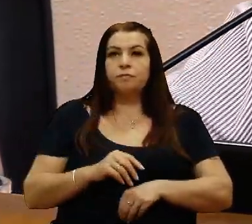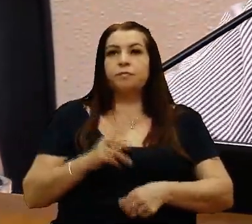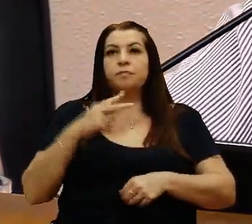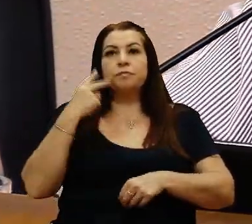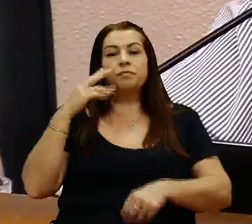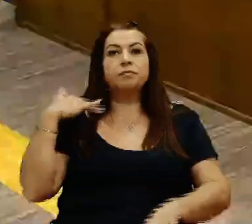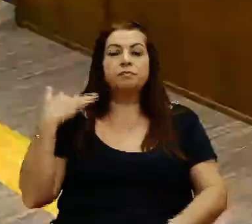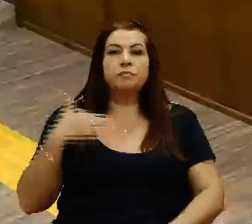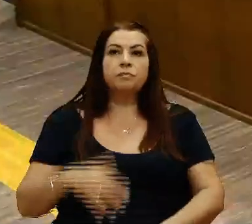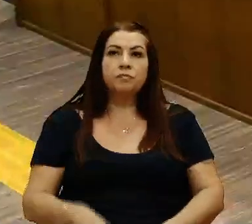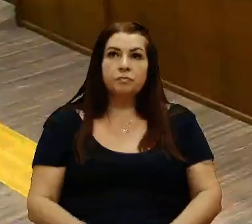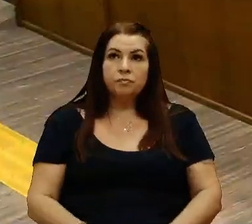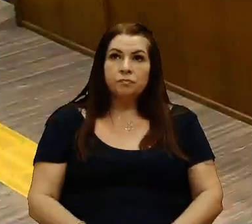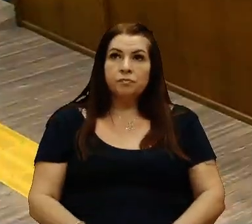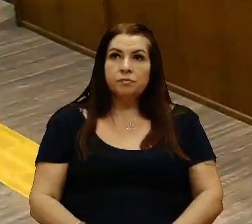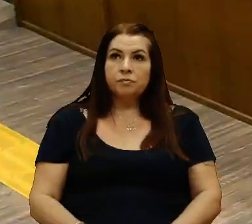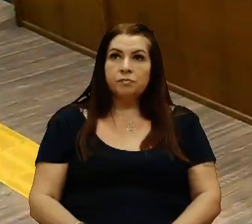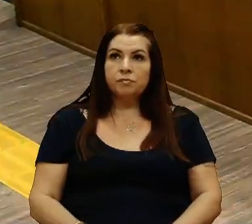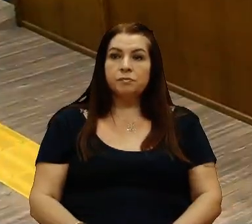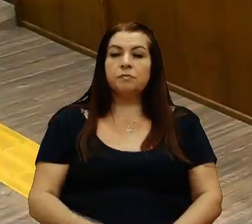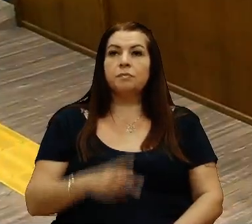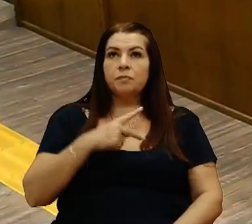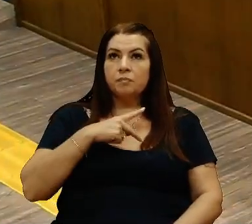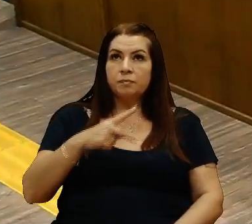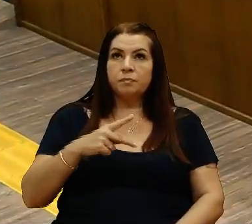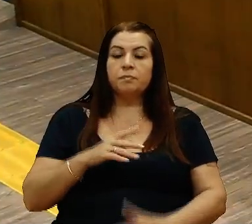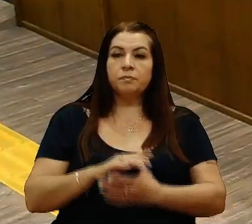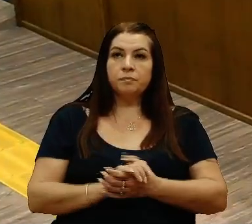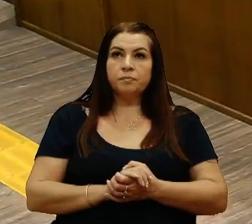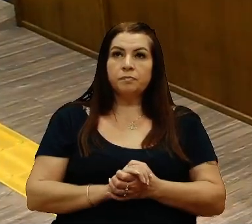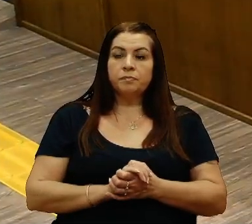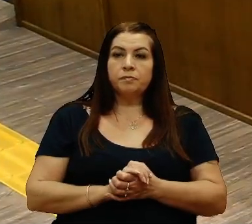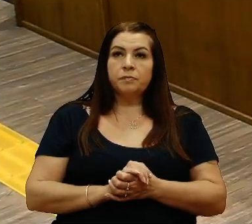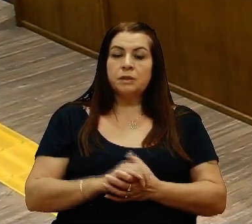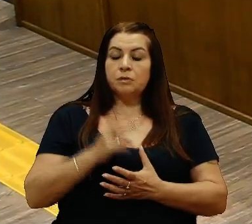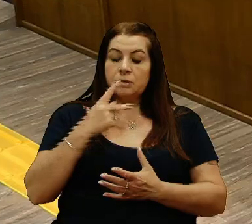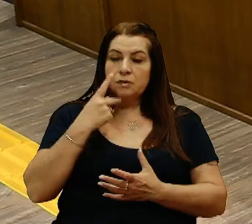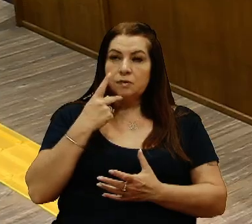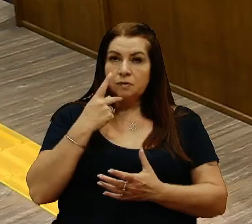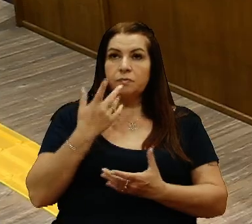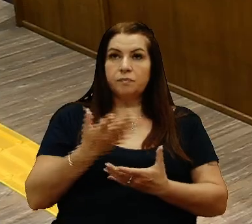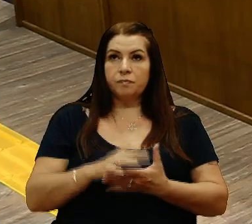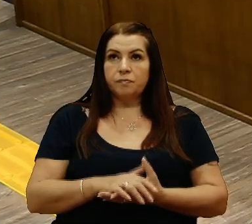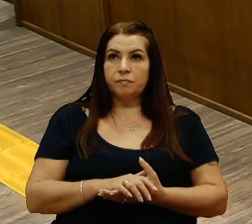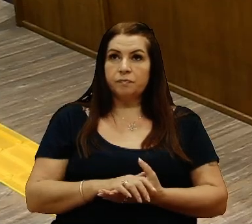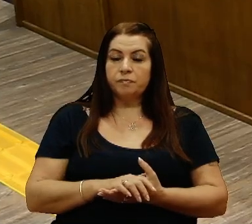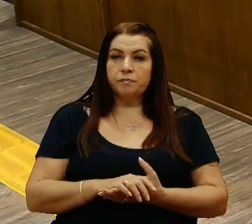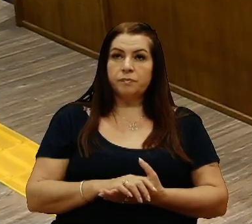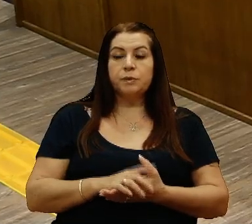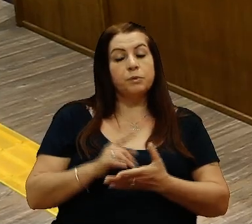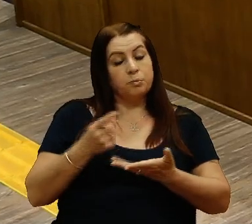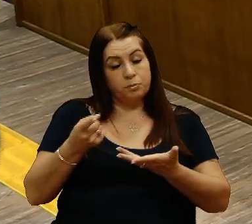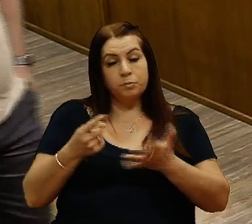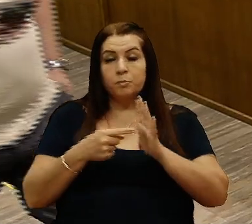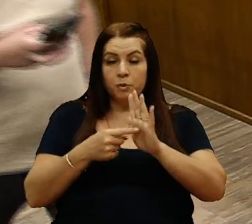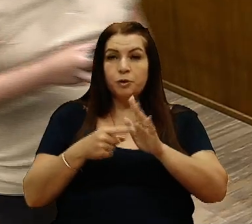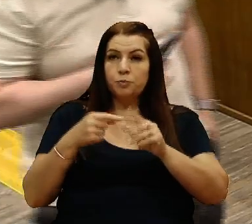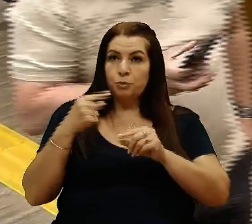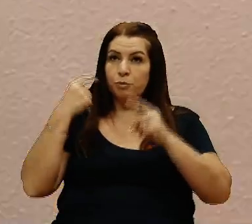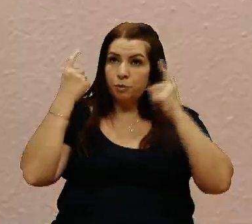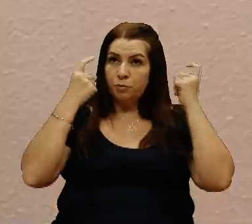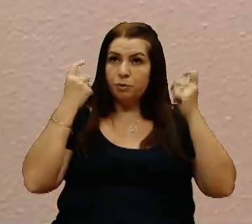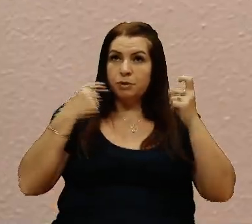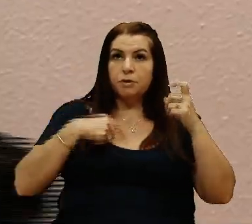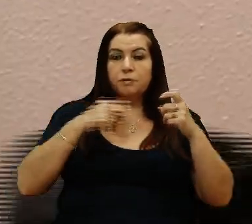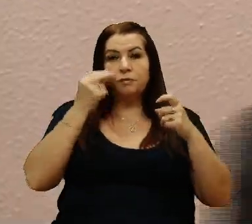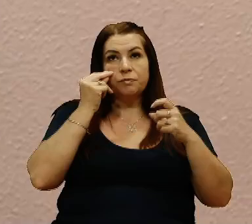Marques. Senhor presidente, a sua fala já traduz um pouco da preocupação que eu e o vereador Libardi temos